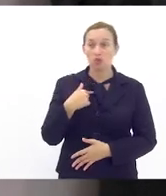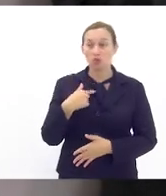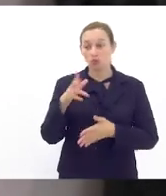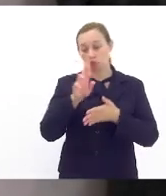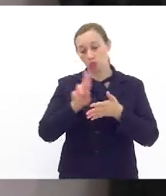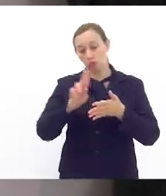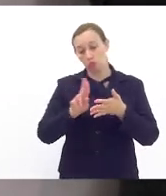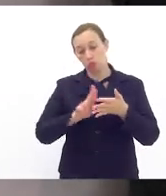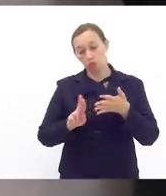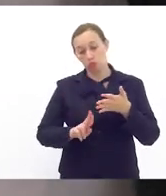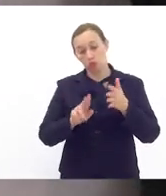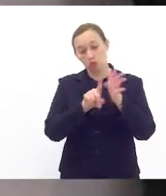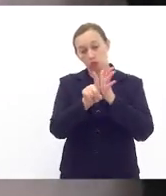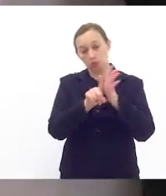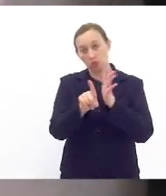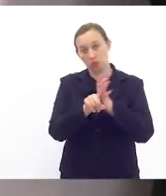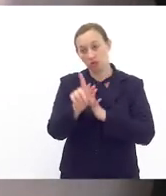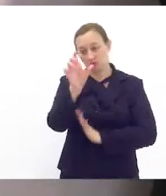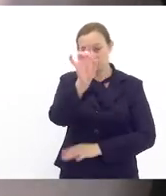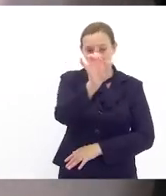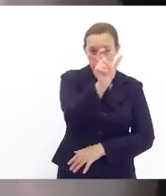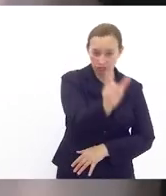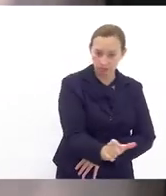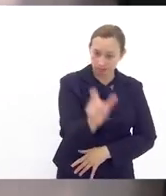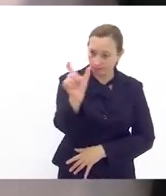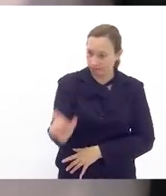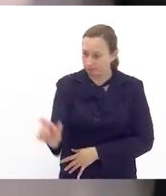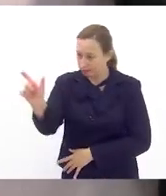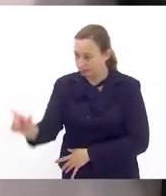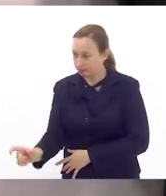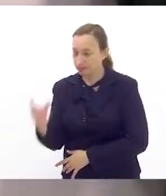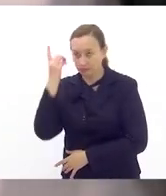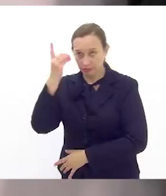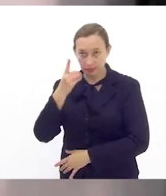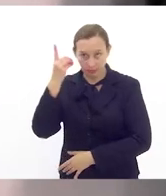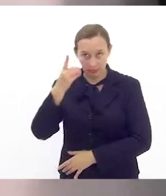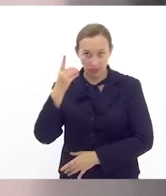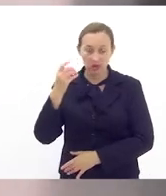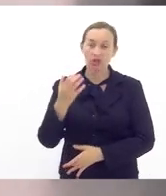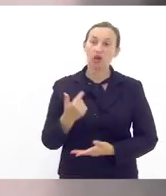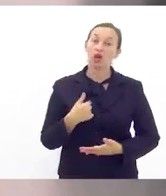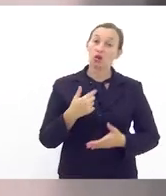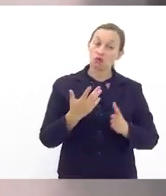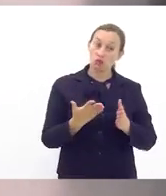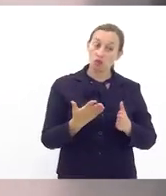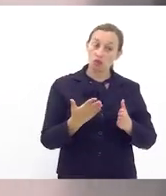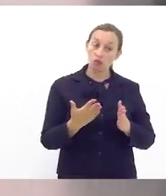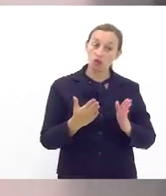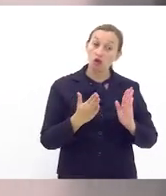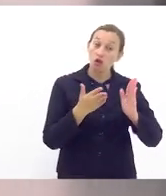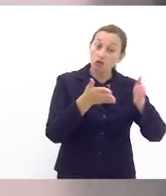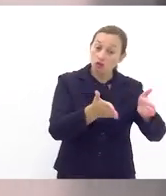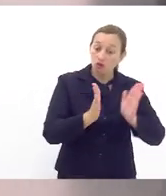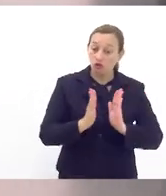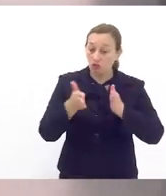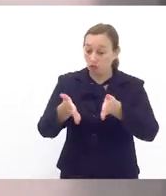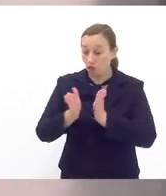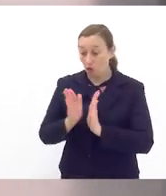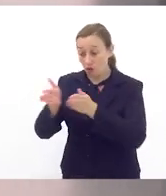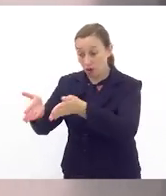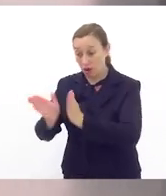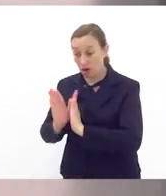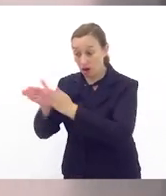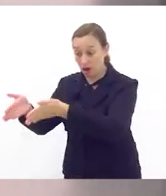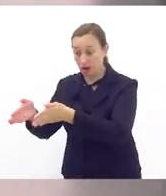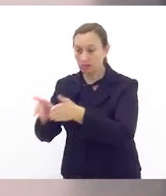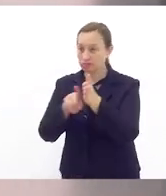parlamentar Quais foram os questionamentos então assim eu vou me permitir tentar endereçar um outro ponto de cada um que eu acho que